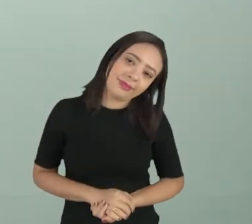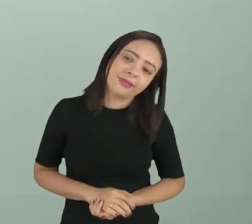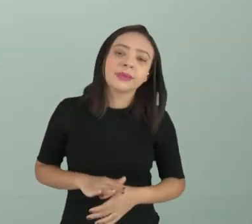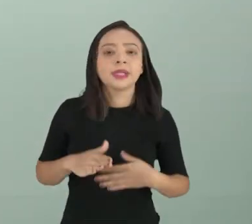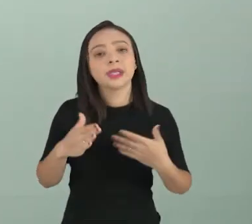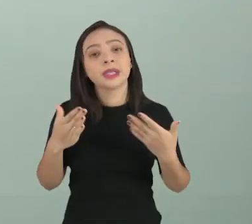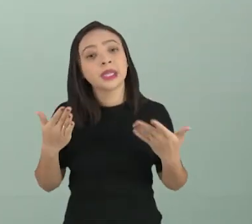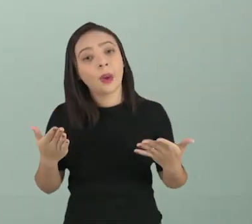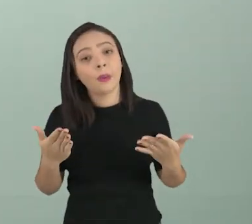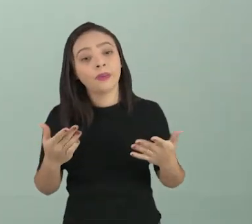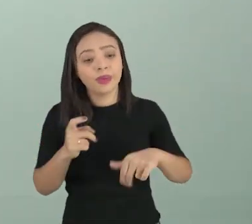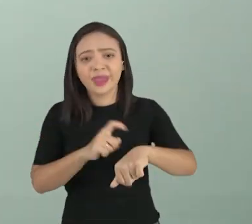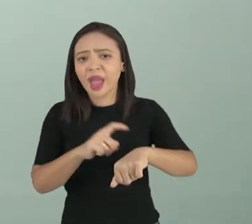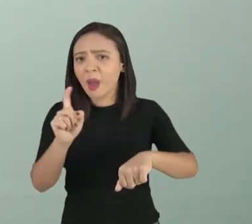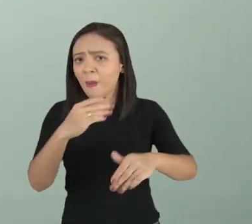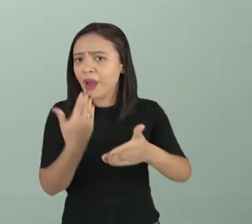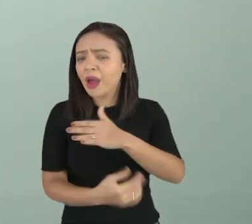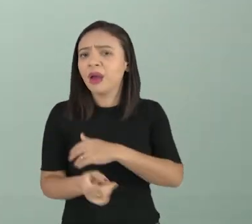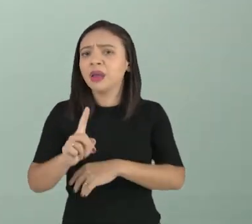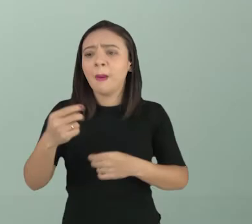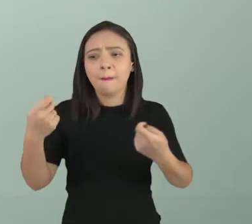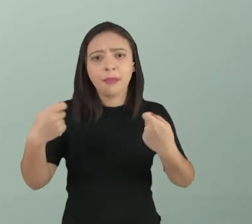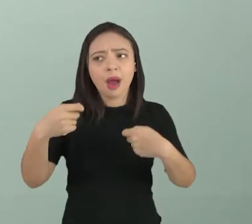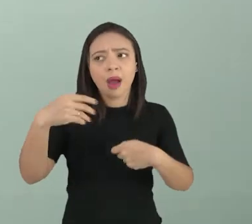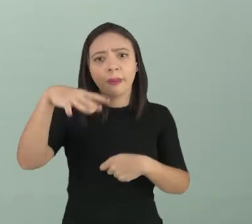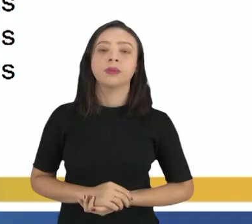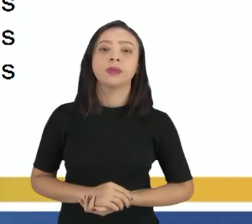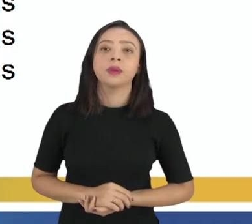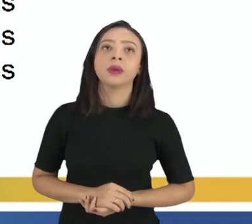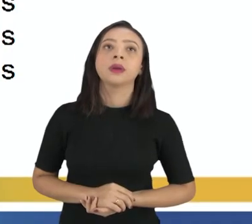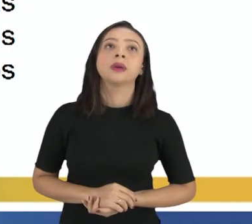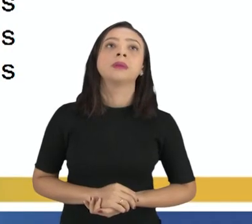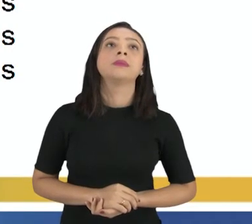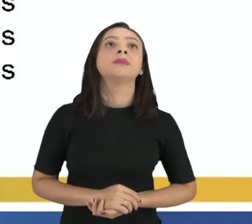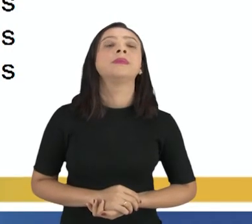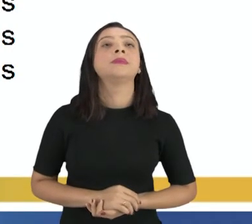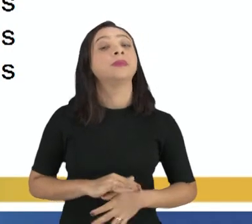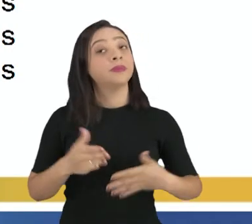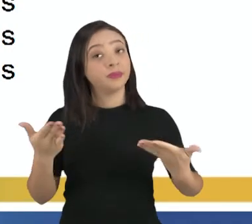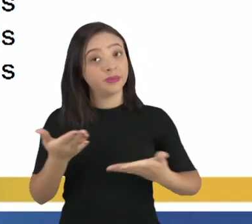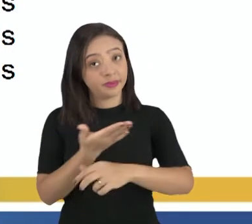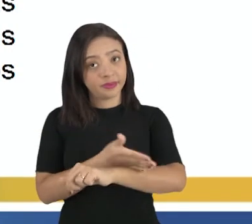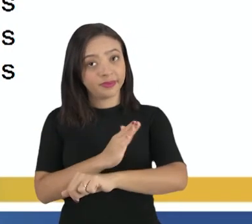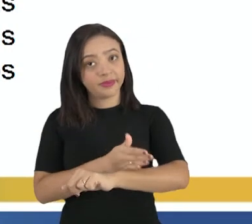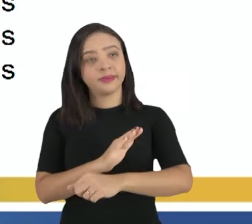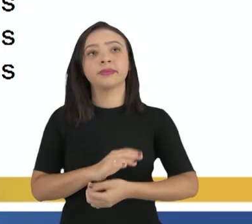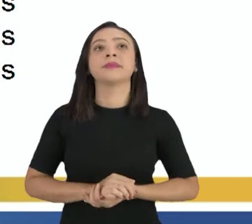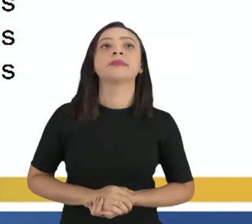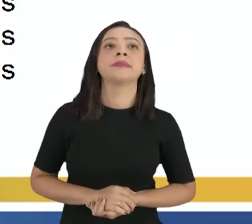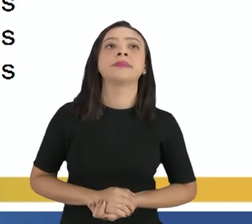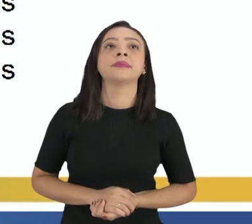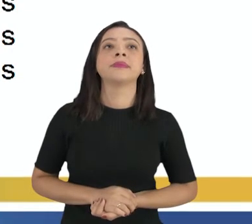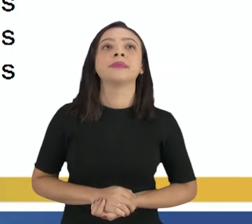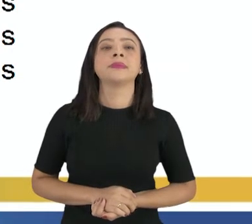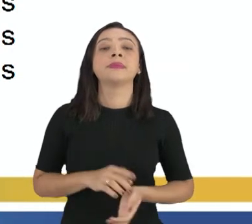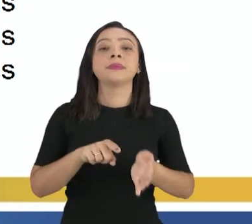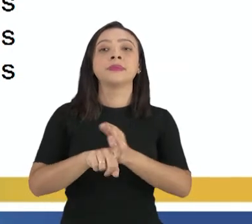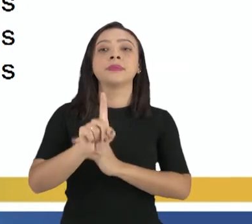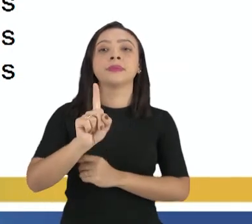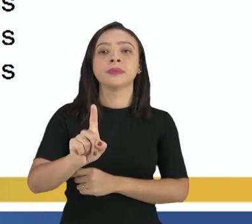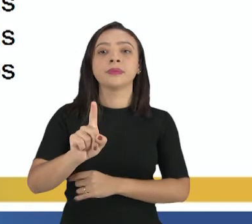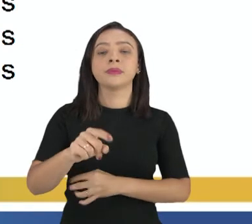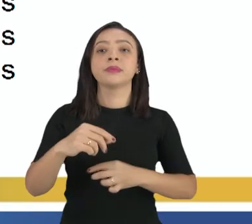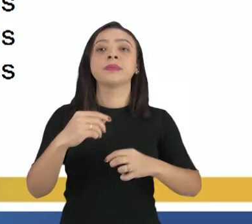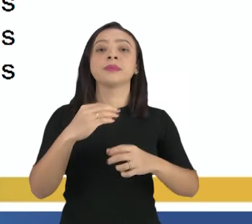Então para que perder tempo aprenda logo agora Ok vamos exercitar um pouquinho pessoal questão